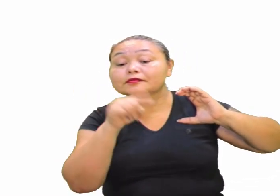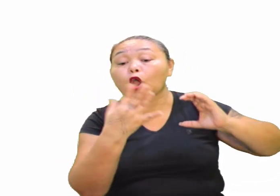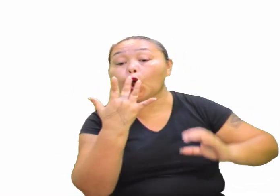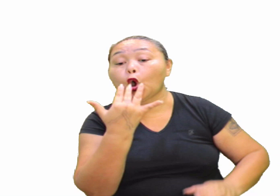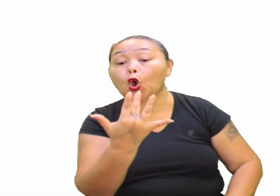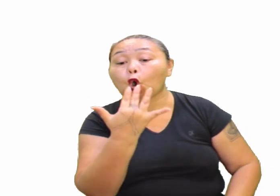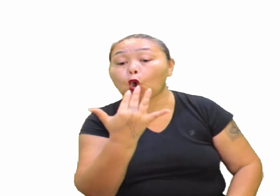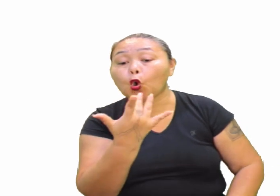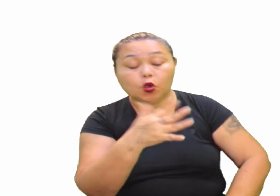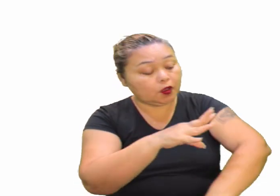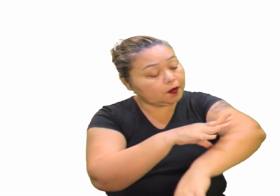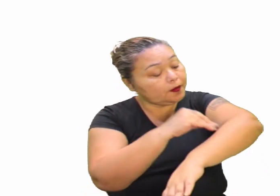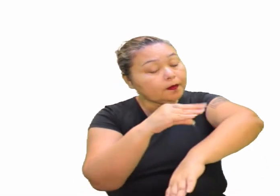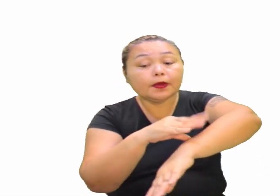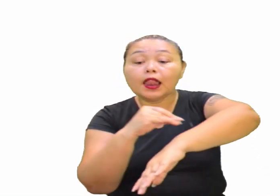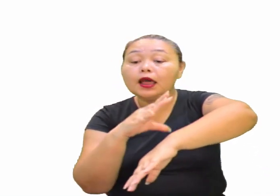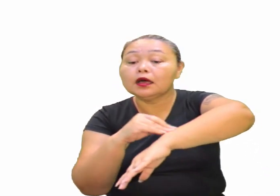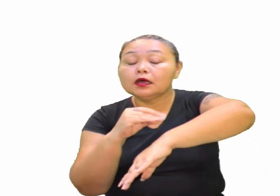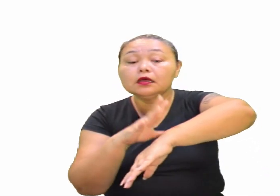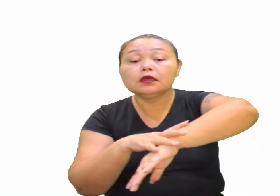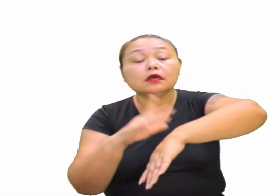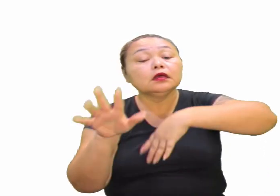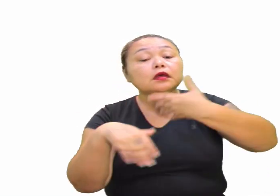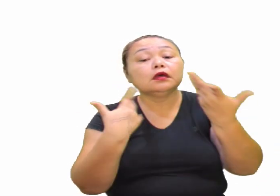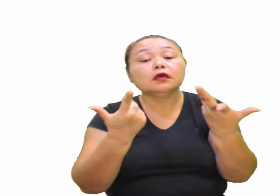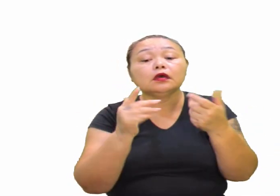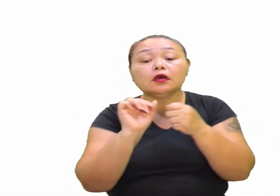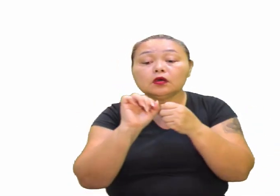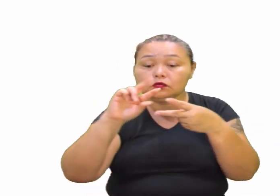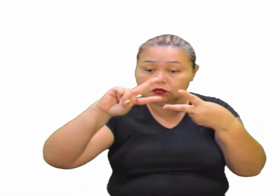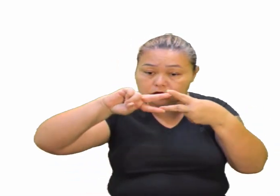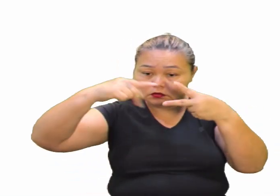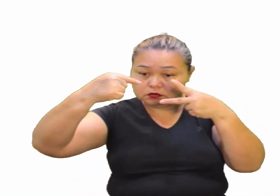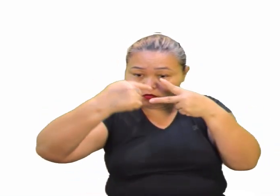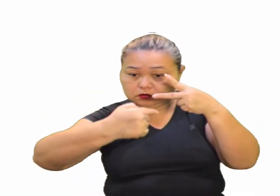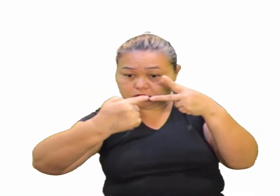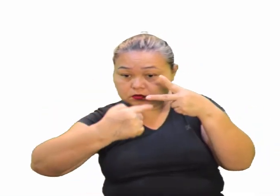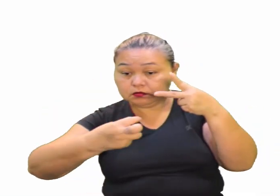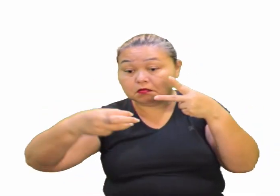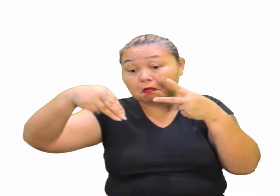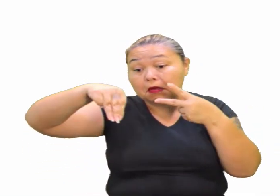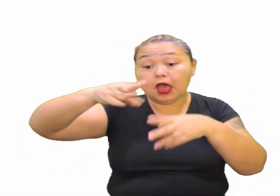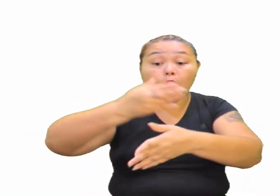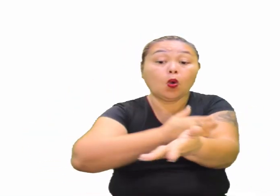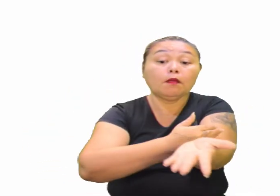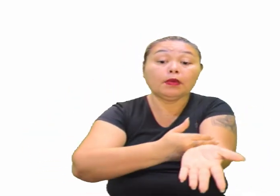cor da pelagem. Quais são os fenótipos? Marrom e branco.